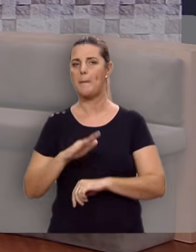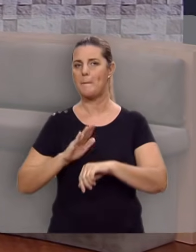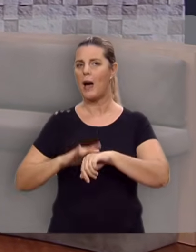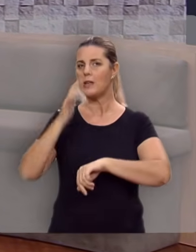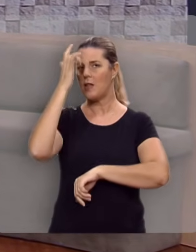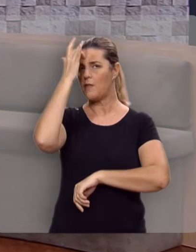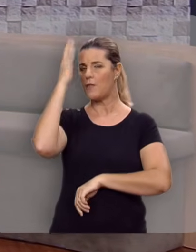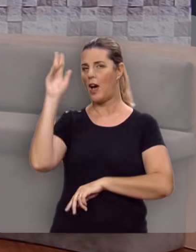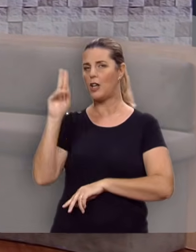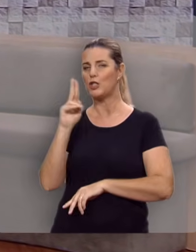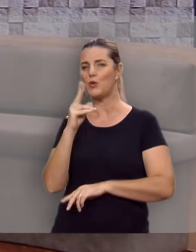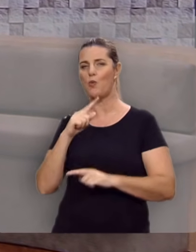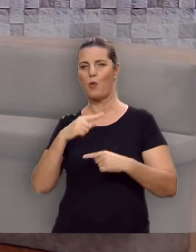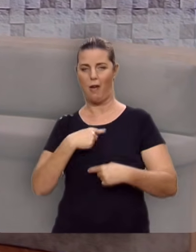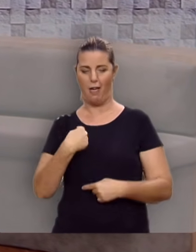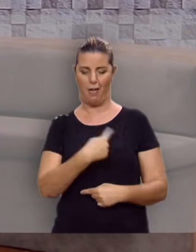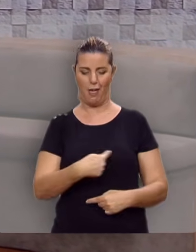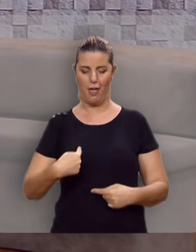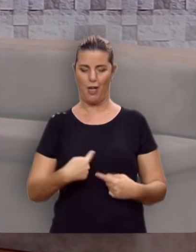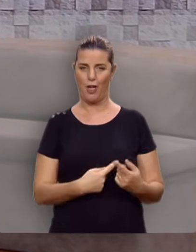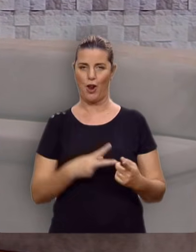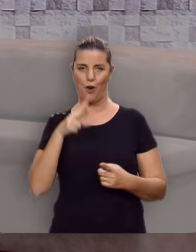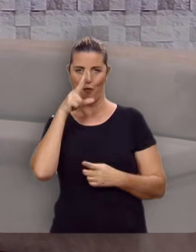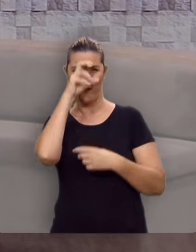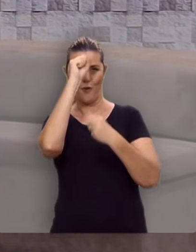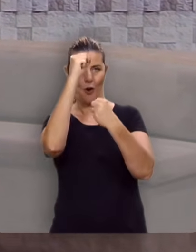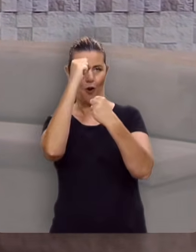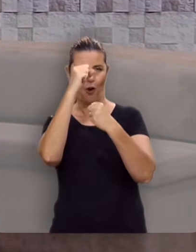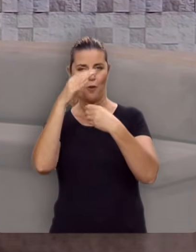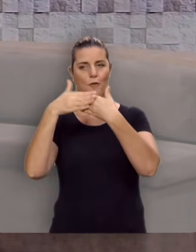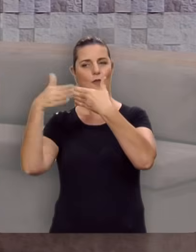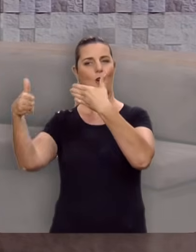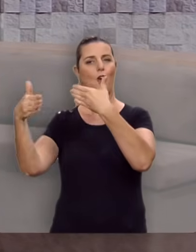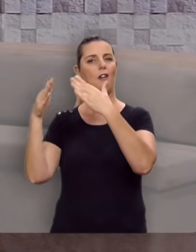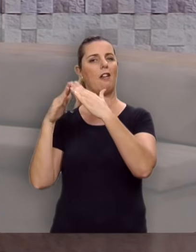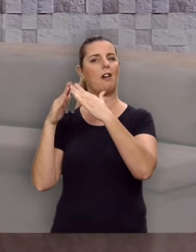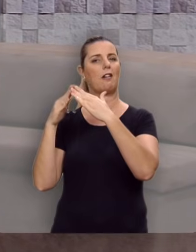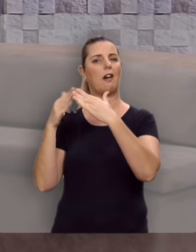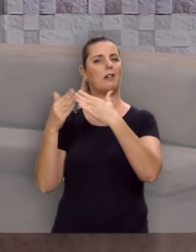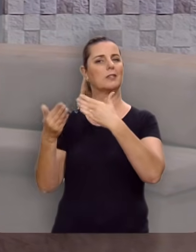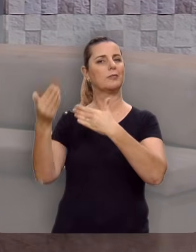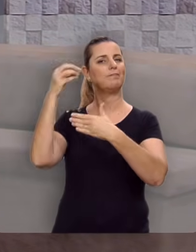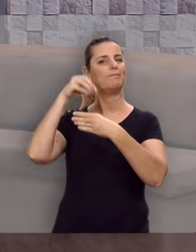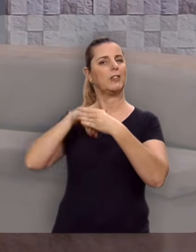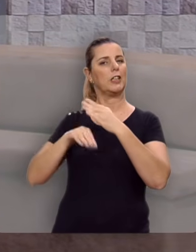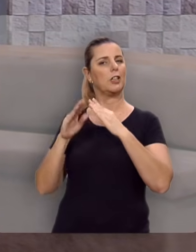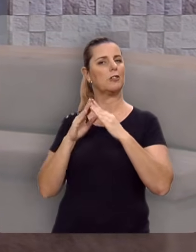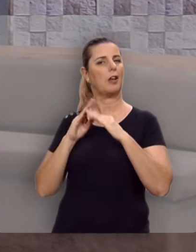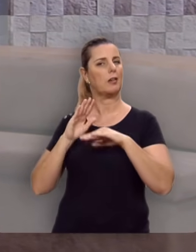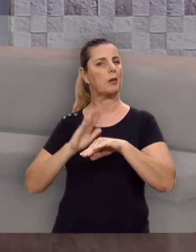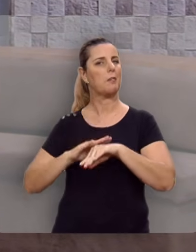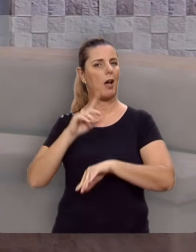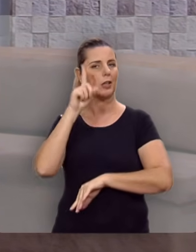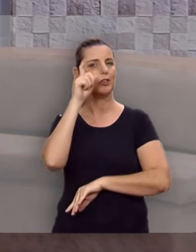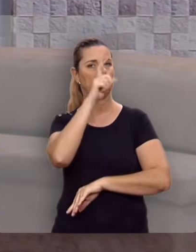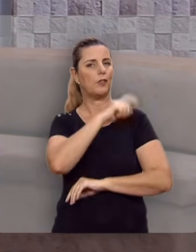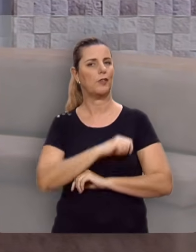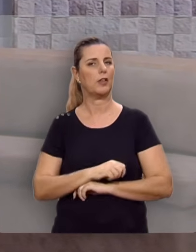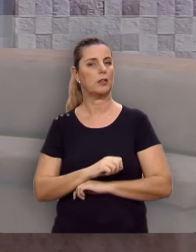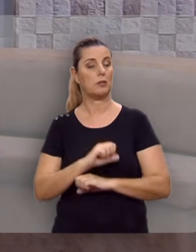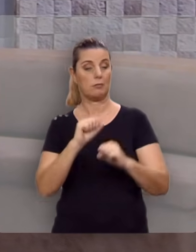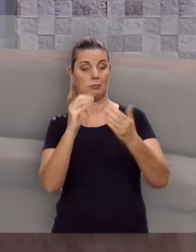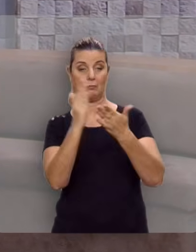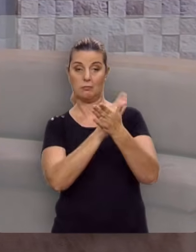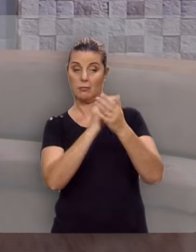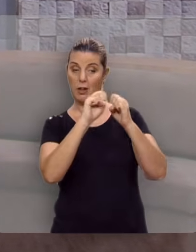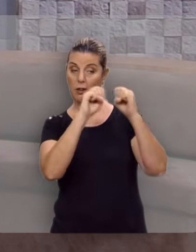É mais fácil ser um herói, portão para fora, do que portão para dentro.